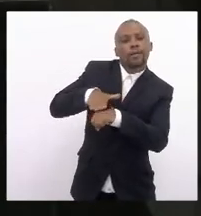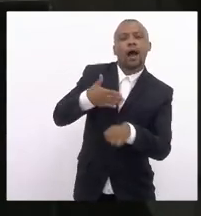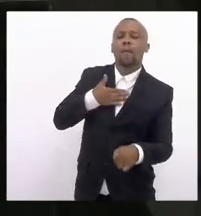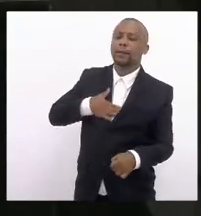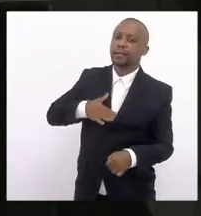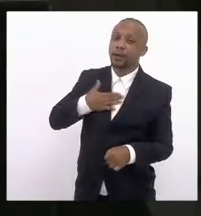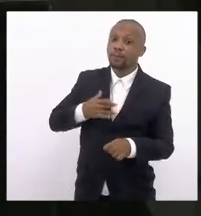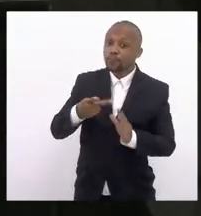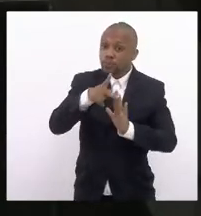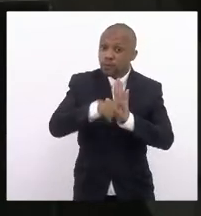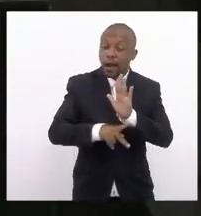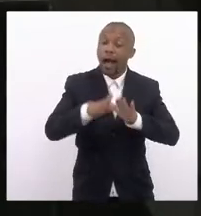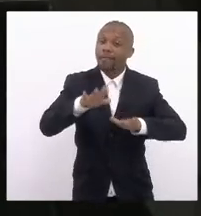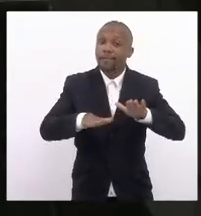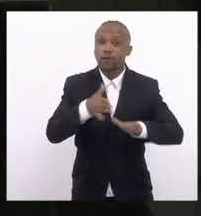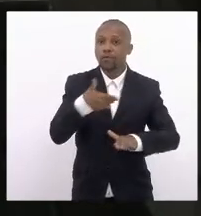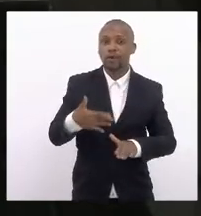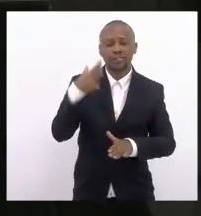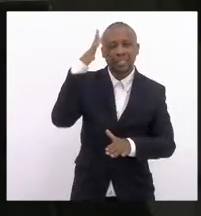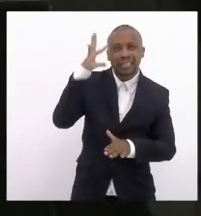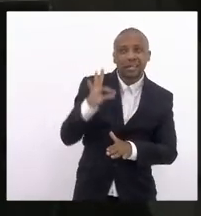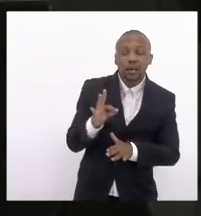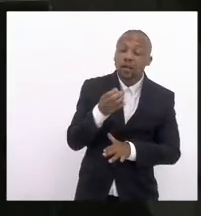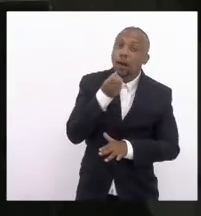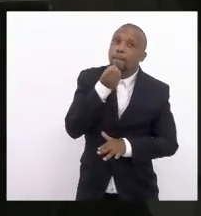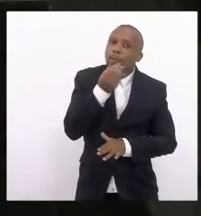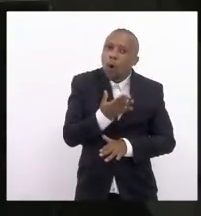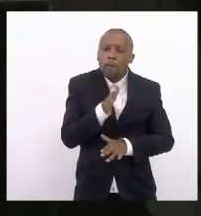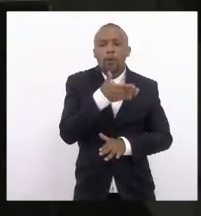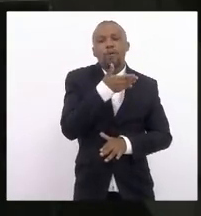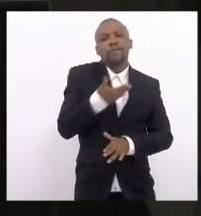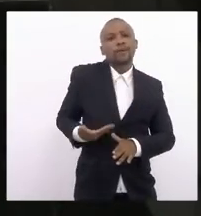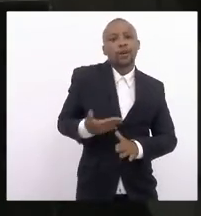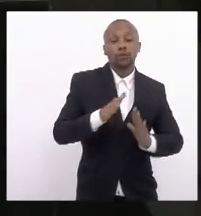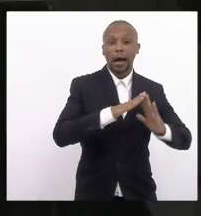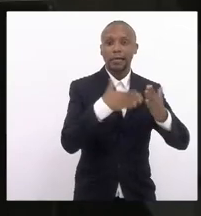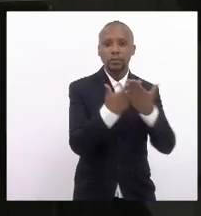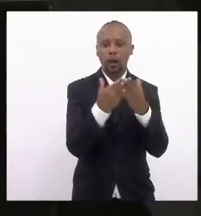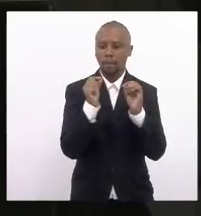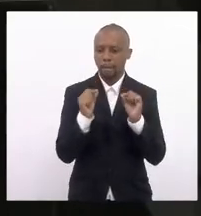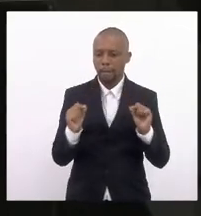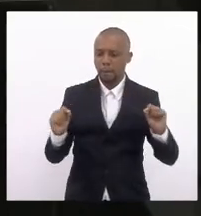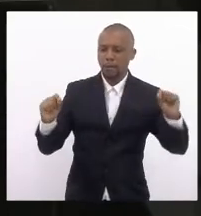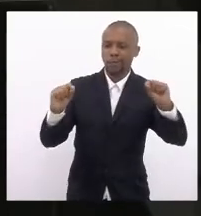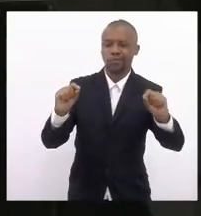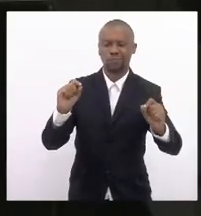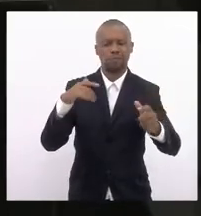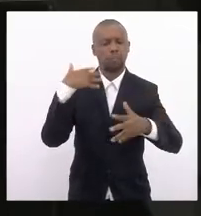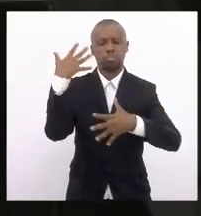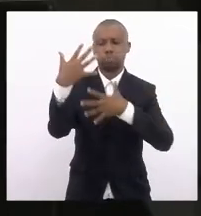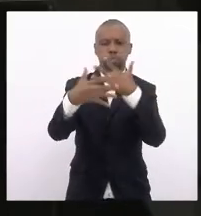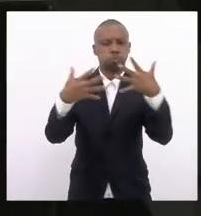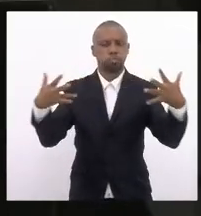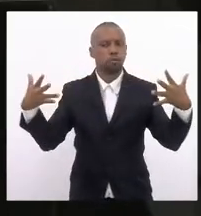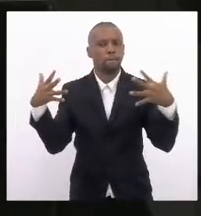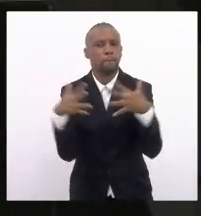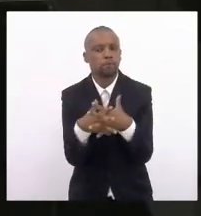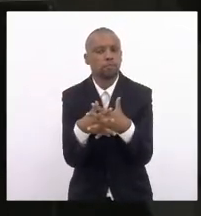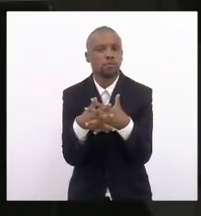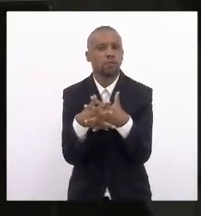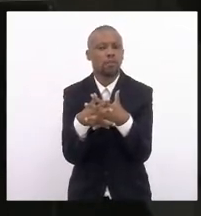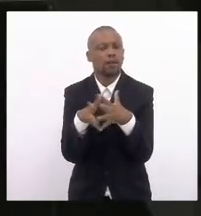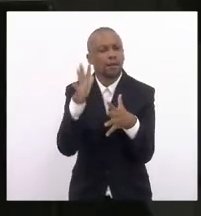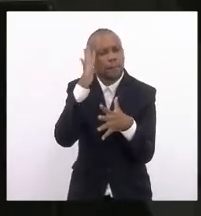governo não entendeu ainda, talvez, é bom para o governo. As escolas estão numa verdadeira confusão. Imagina depois